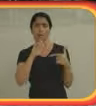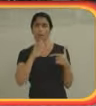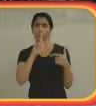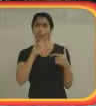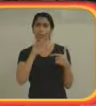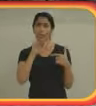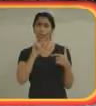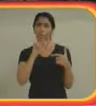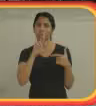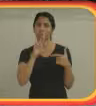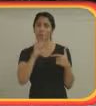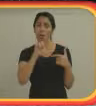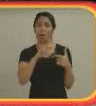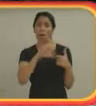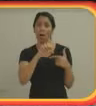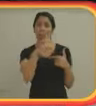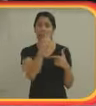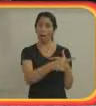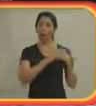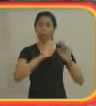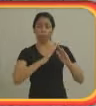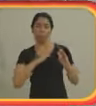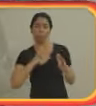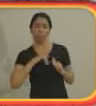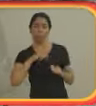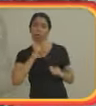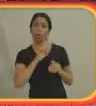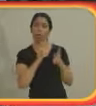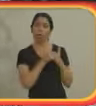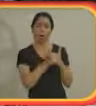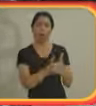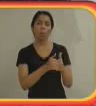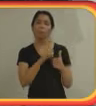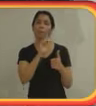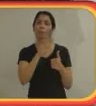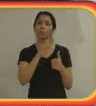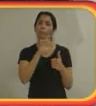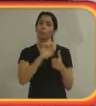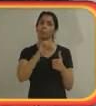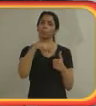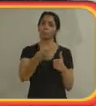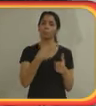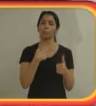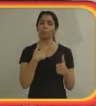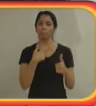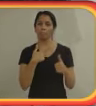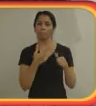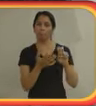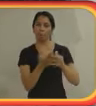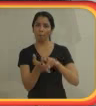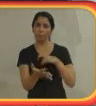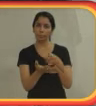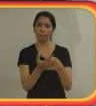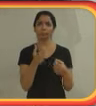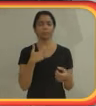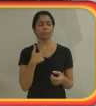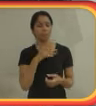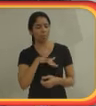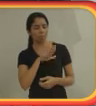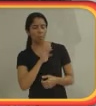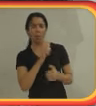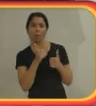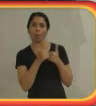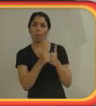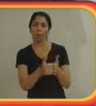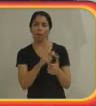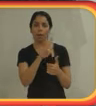geral, a mãe do Guilherme pediu para que minha mãe pudesse acompanhar depois do acidente. E minha mãe começou a acompanhar Guilherme na casa